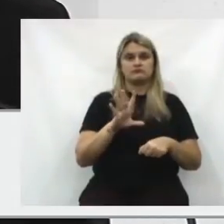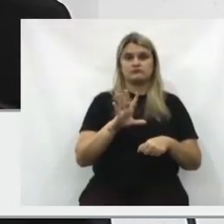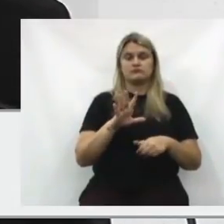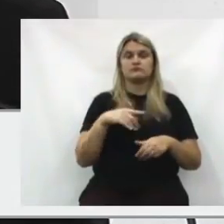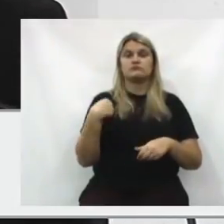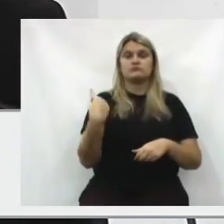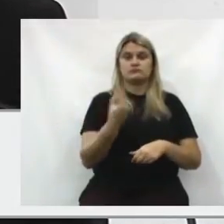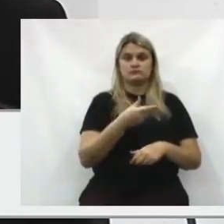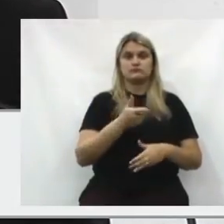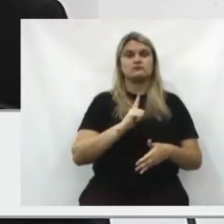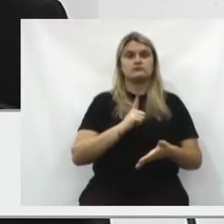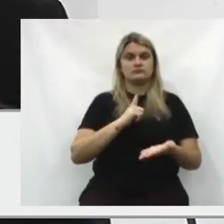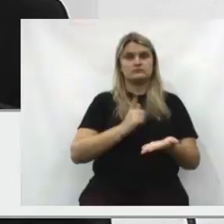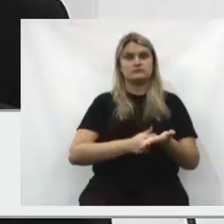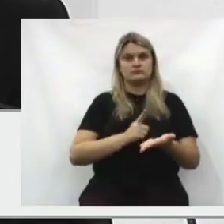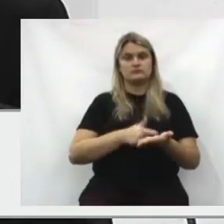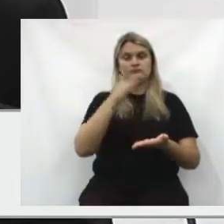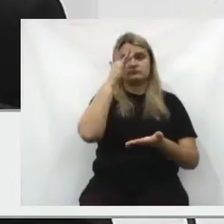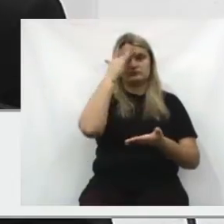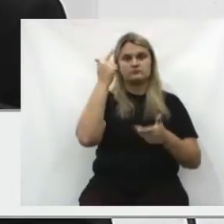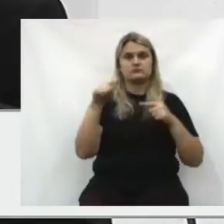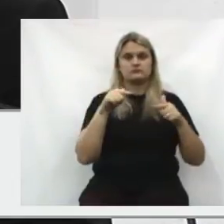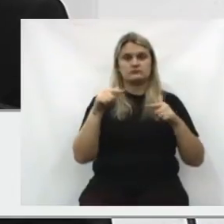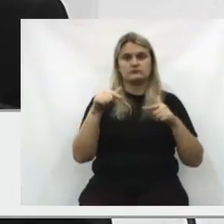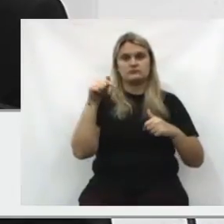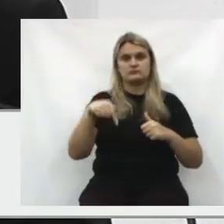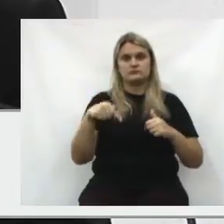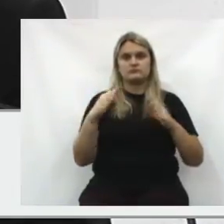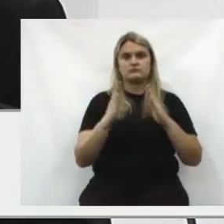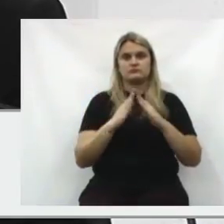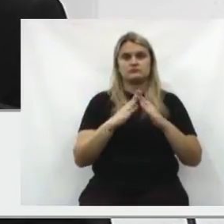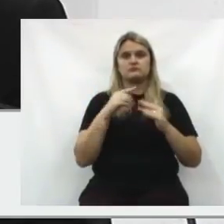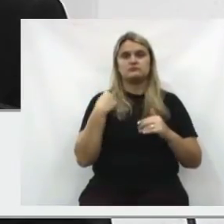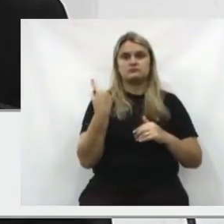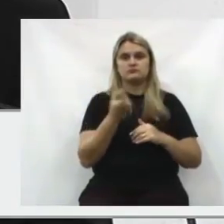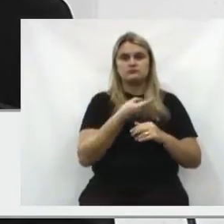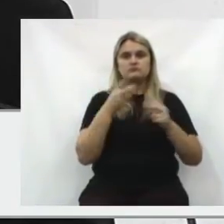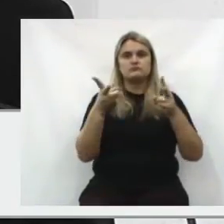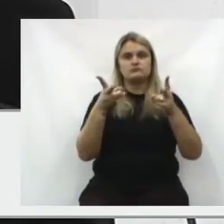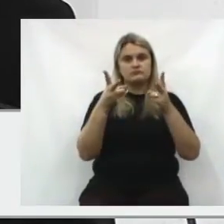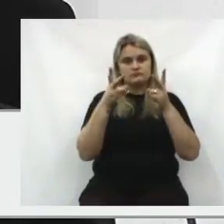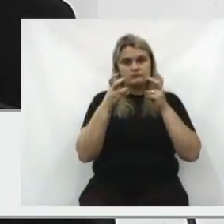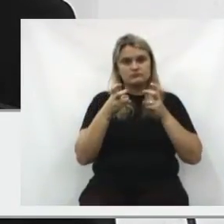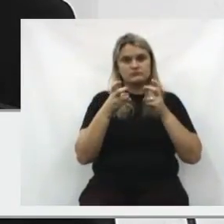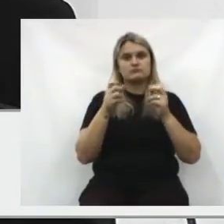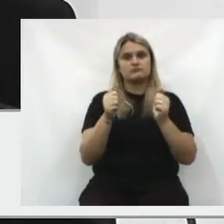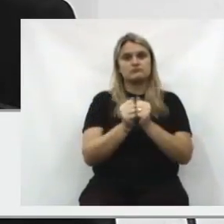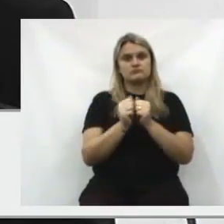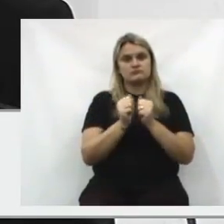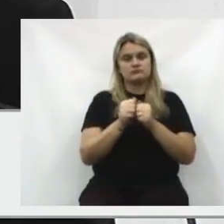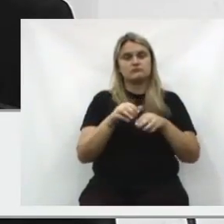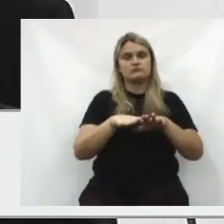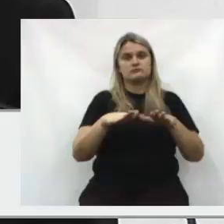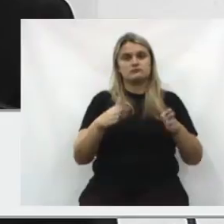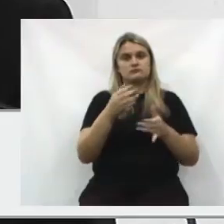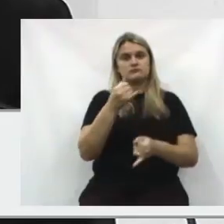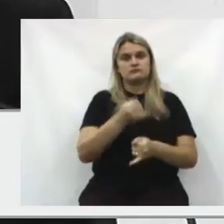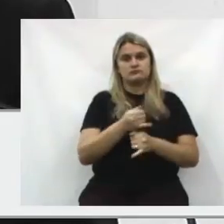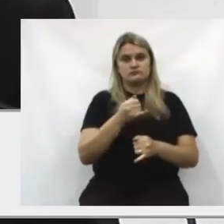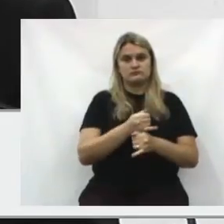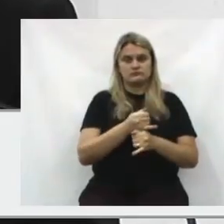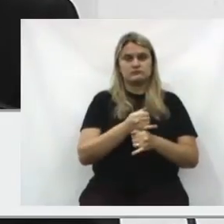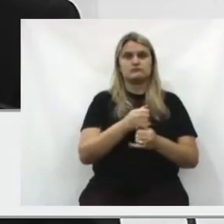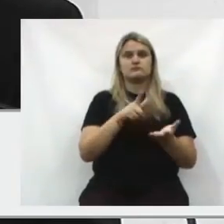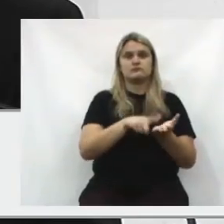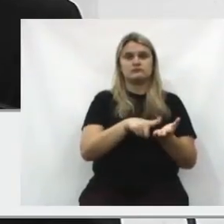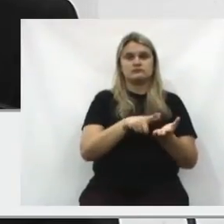só da conversa. E nós nos comprometemos com os efetivados dessa casa, que estaremos analisando, junto